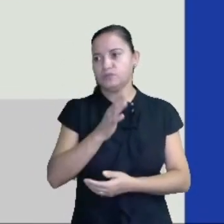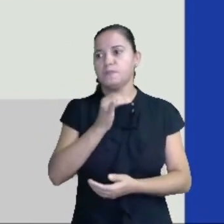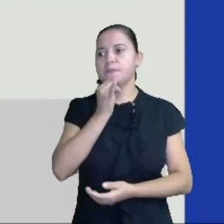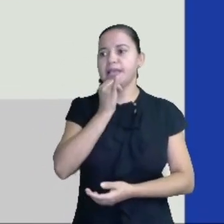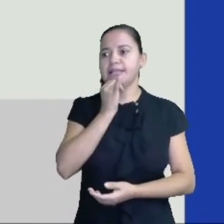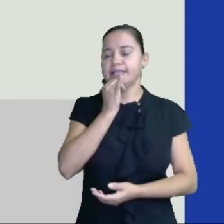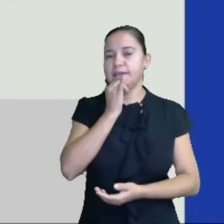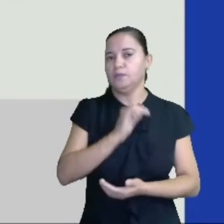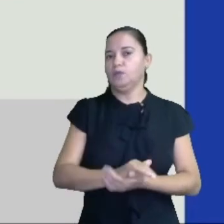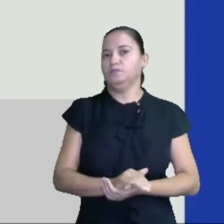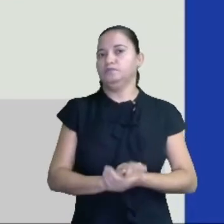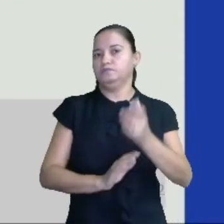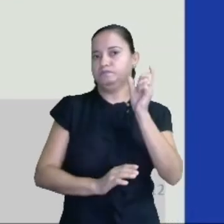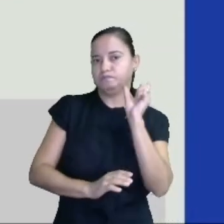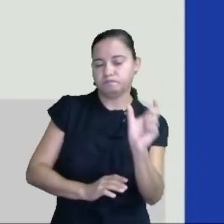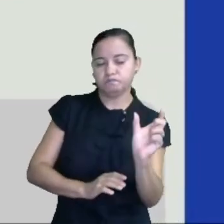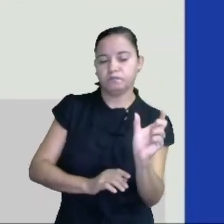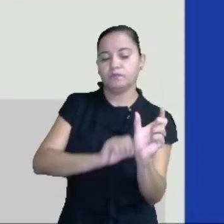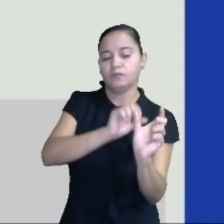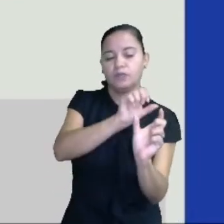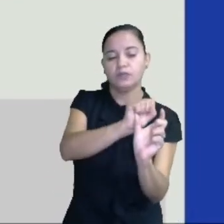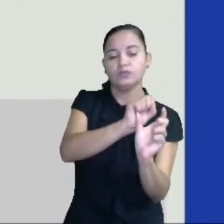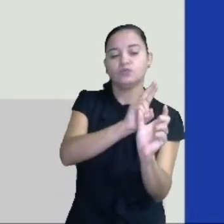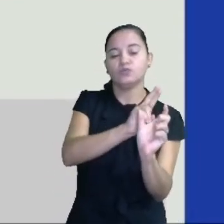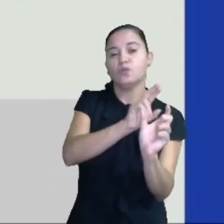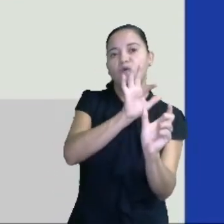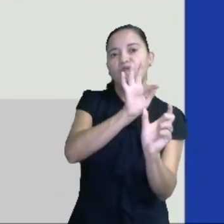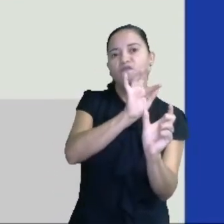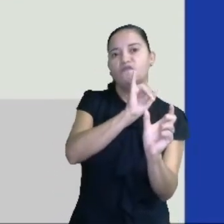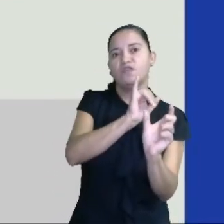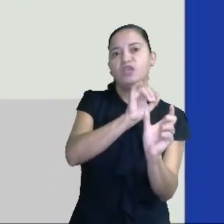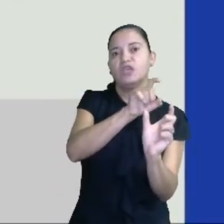de sufixos adverbiais.